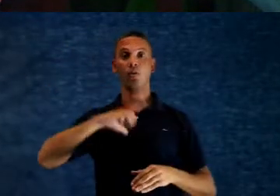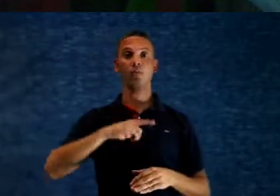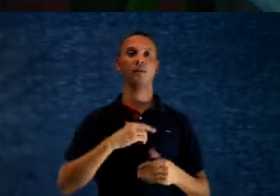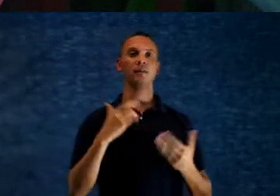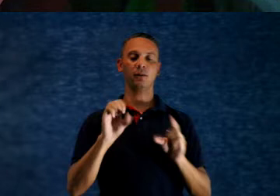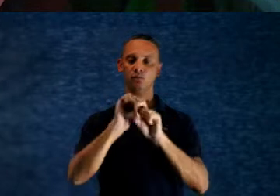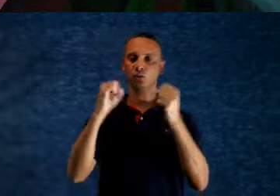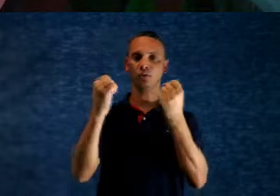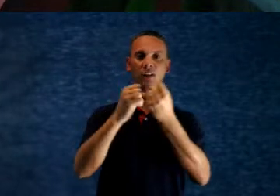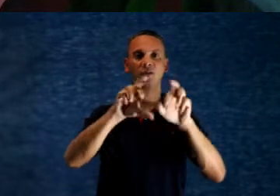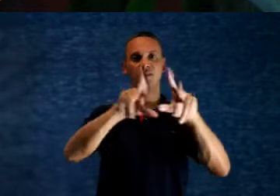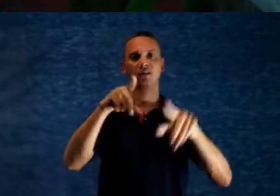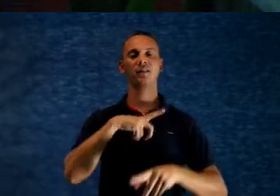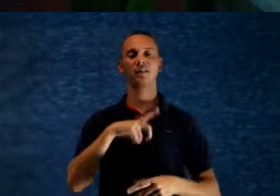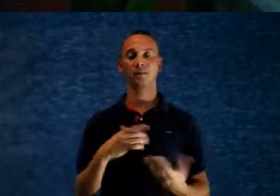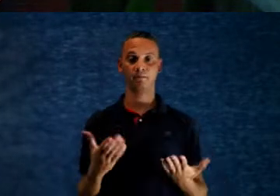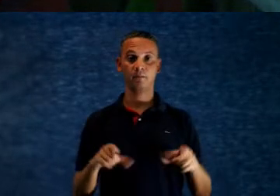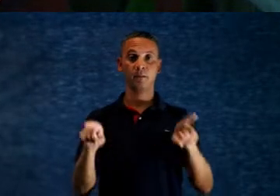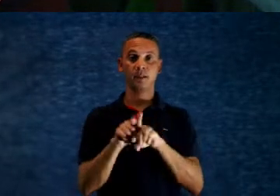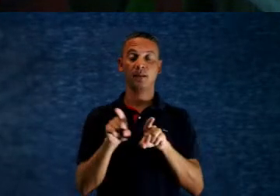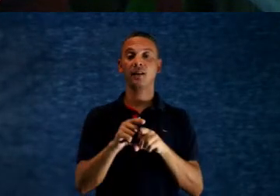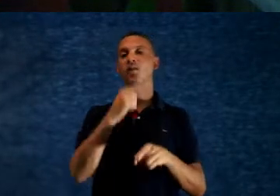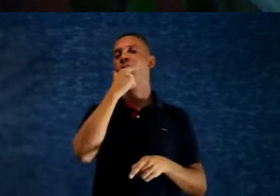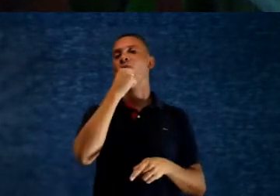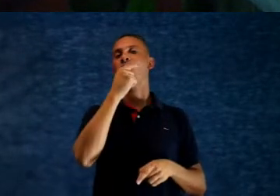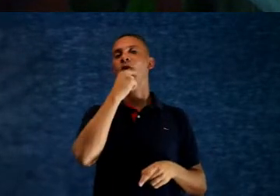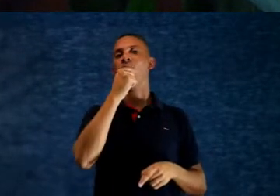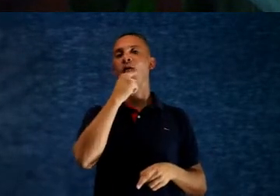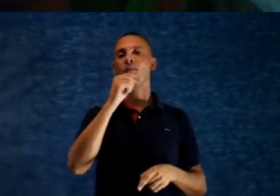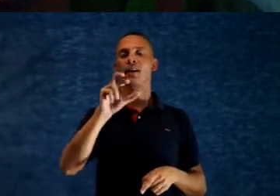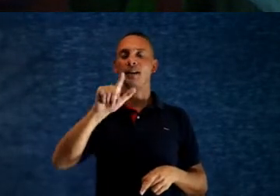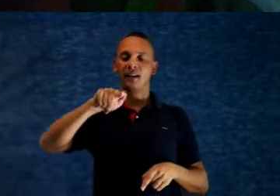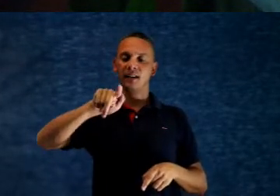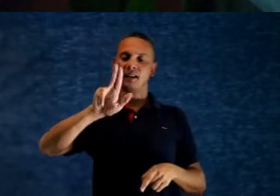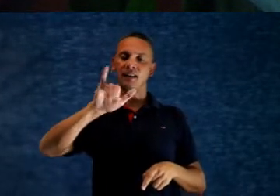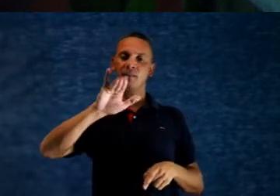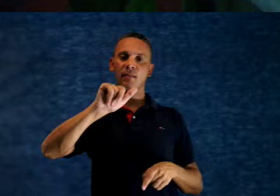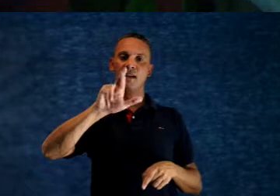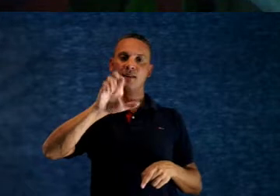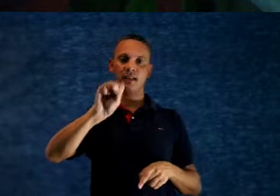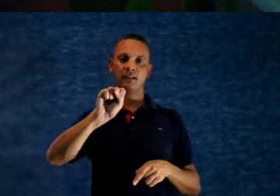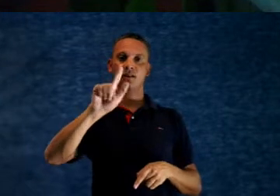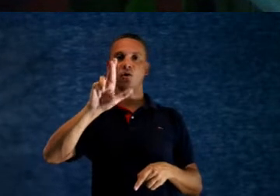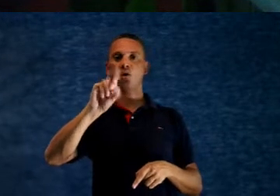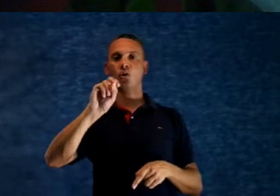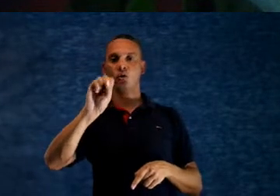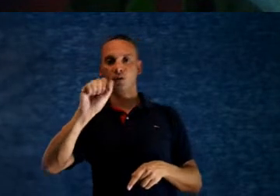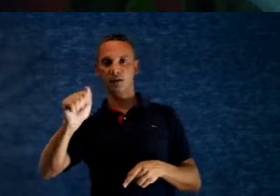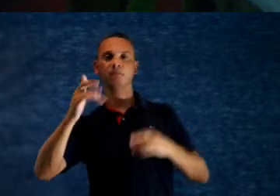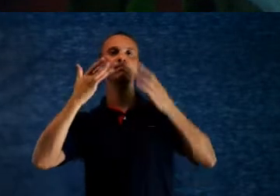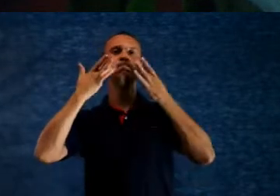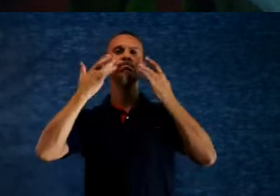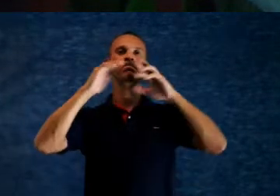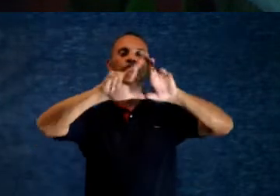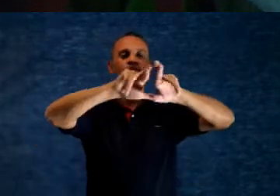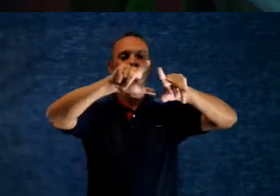realidade social. A obra de Guimarães Rosa, seu tema predileto, dedica vários ensaios, análises